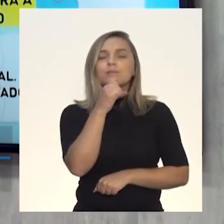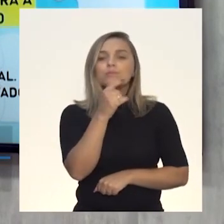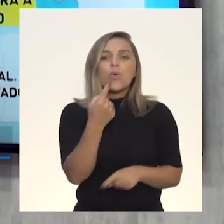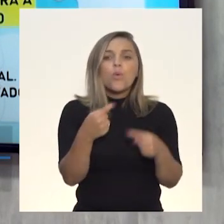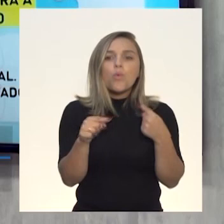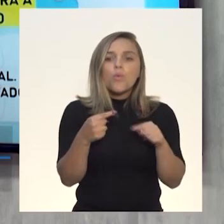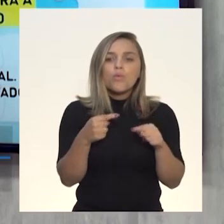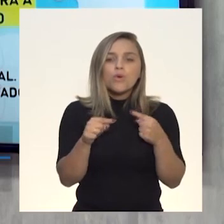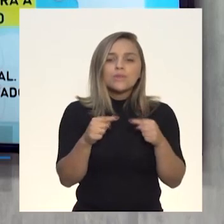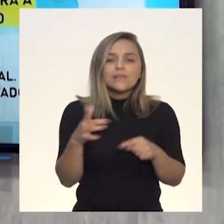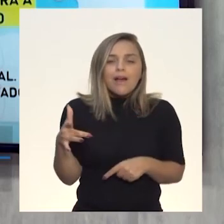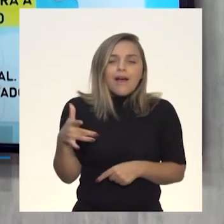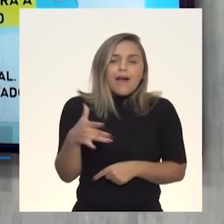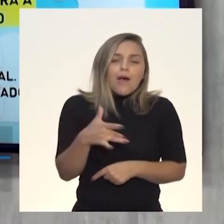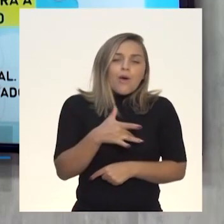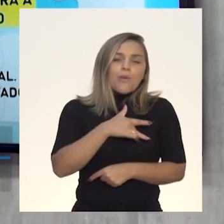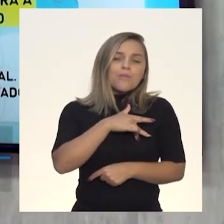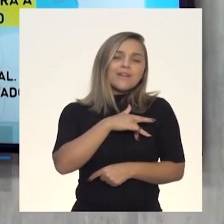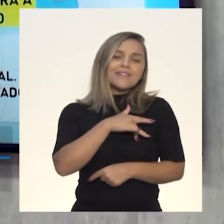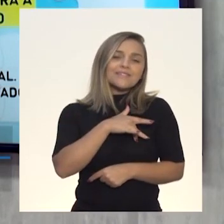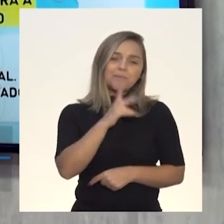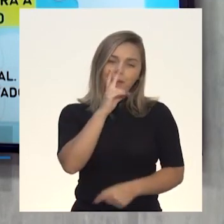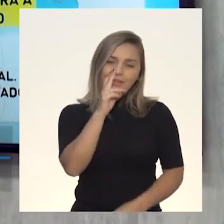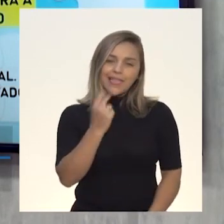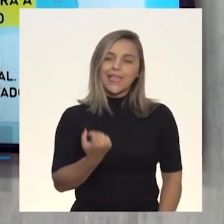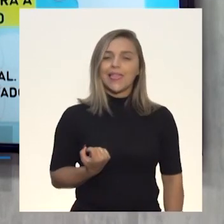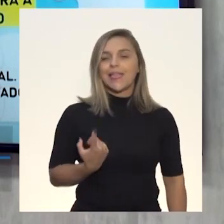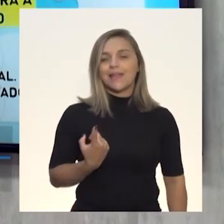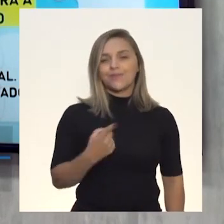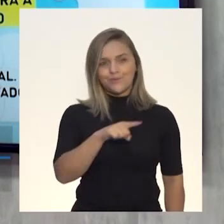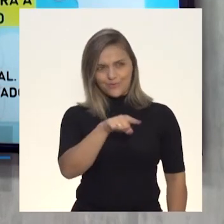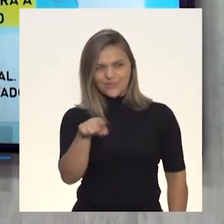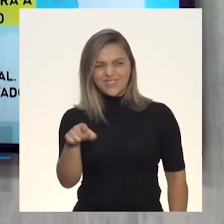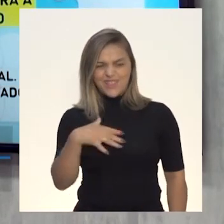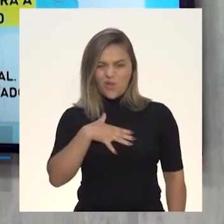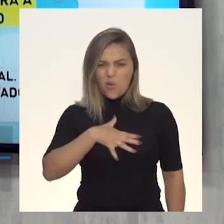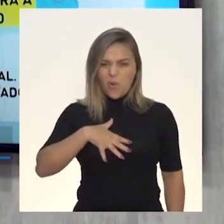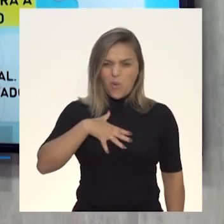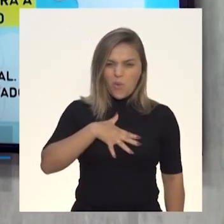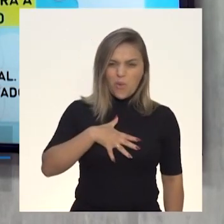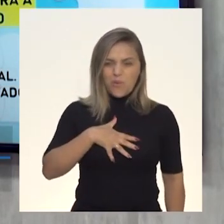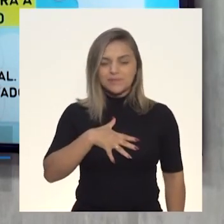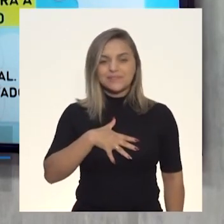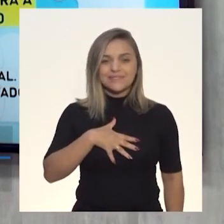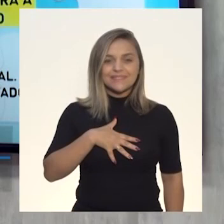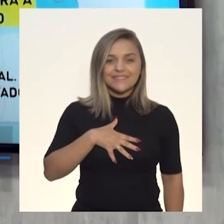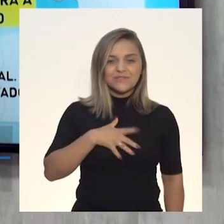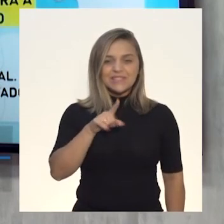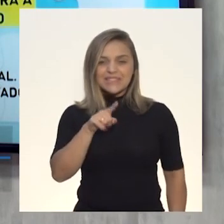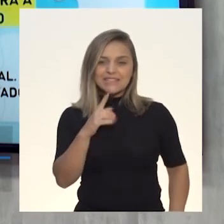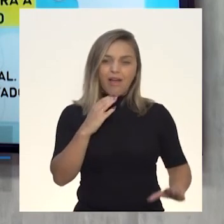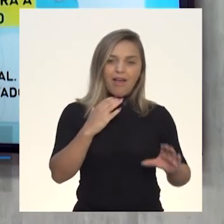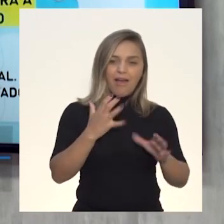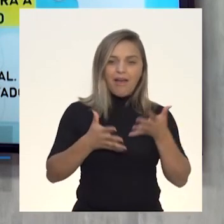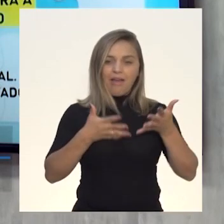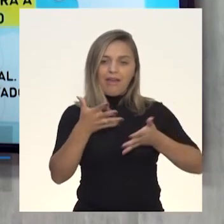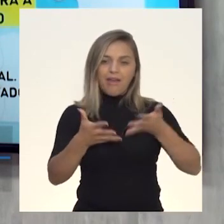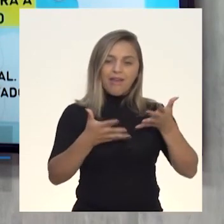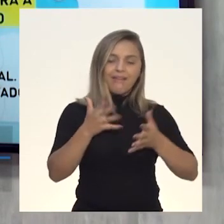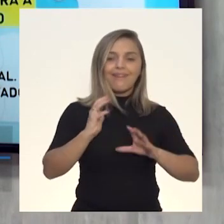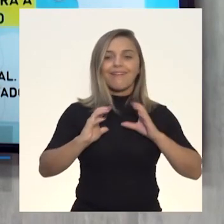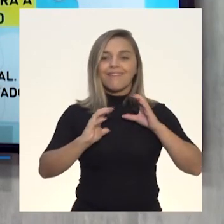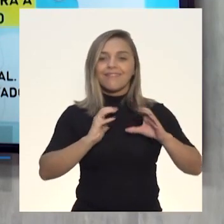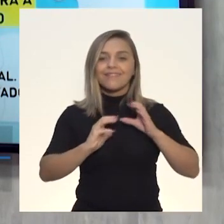romântica, dessas esquisitas que vocês ouvem, cantam, sabe? E aí você fala assim,